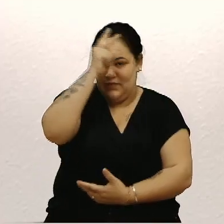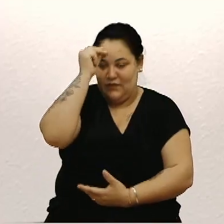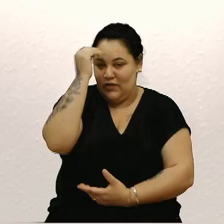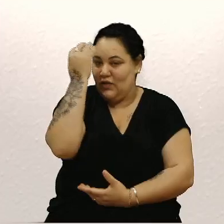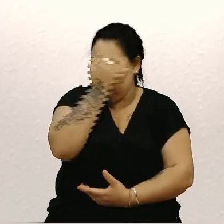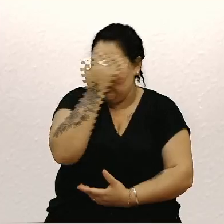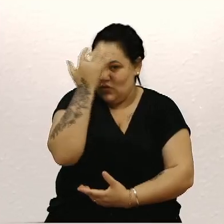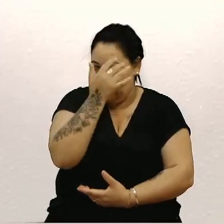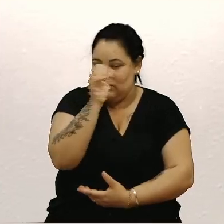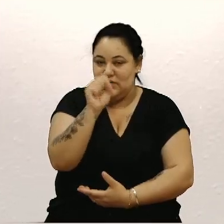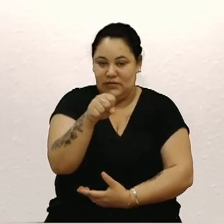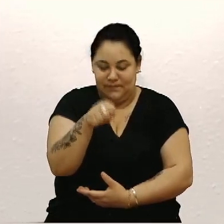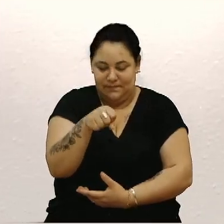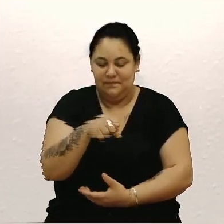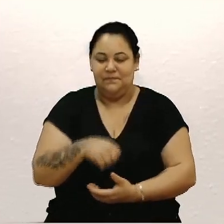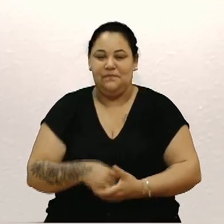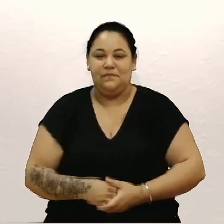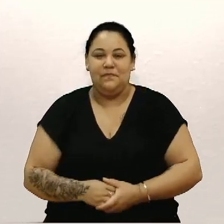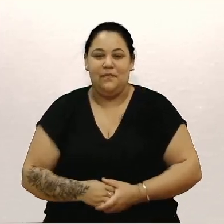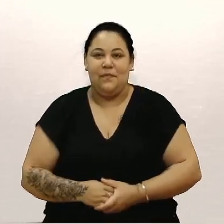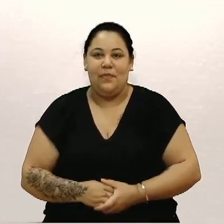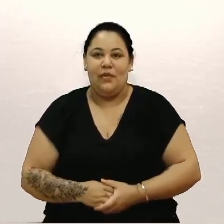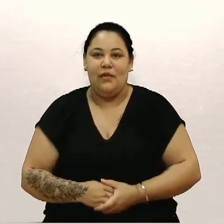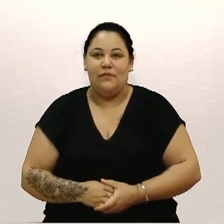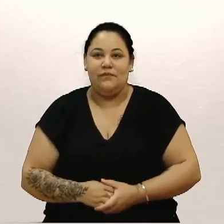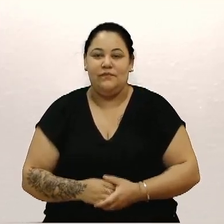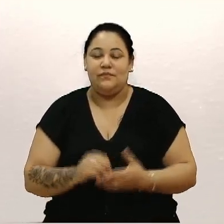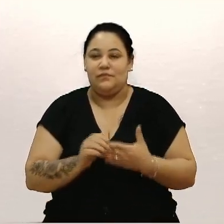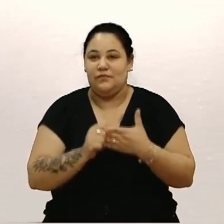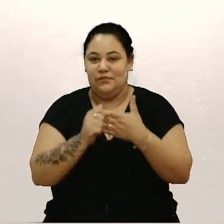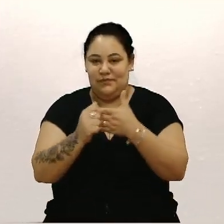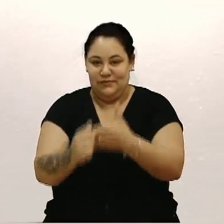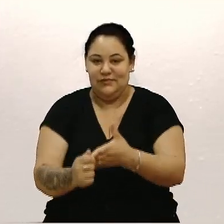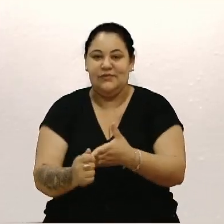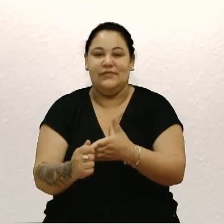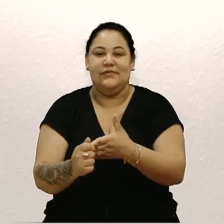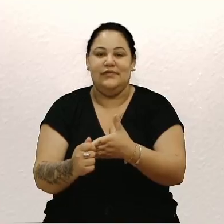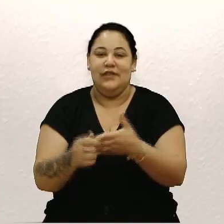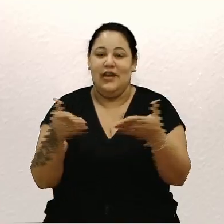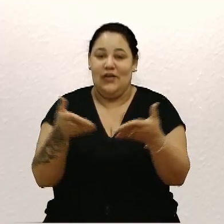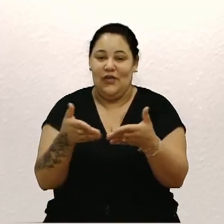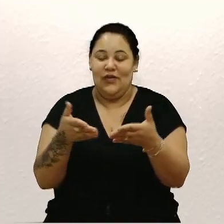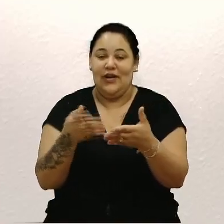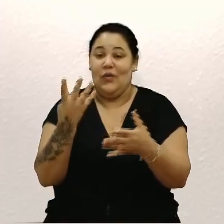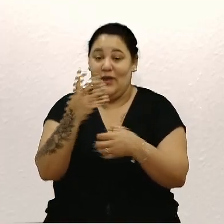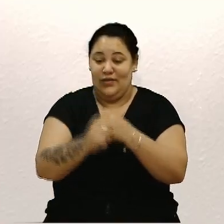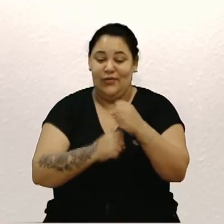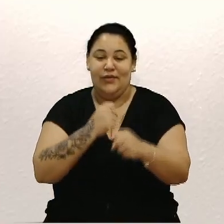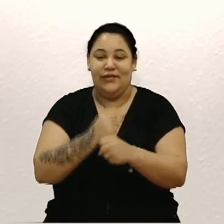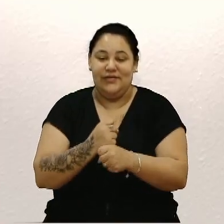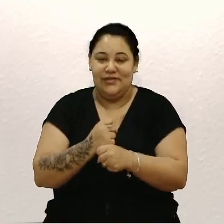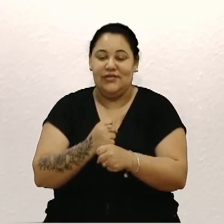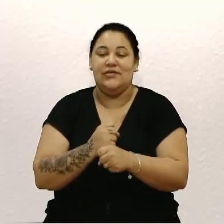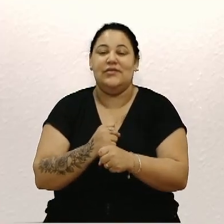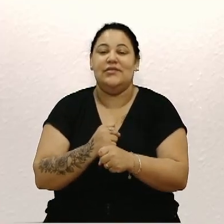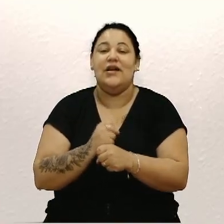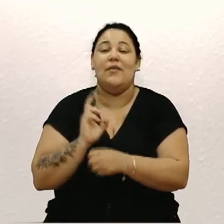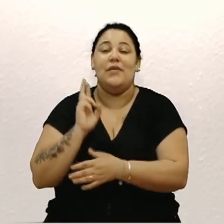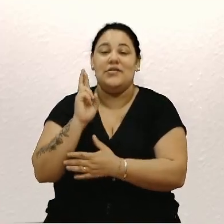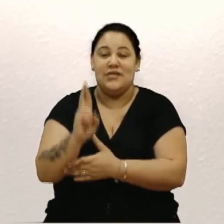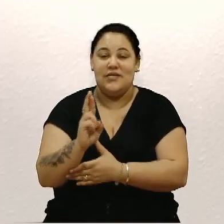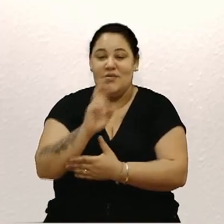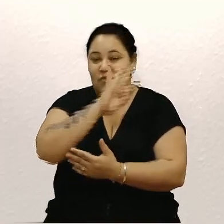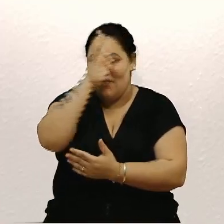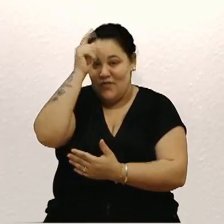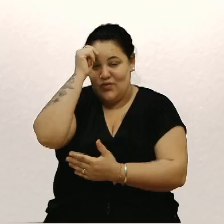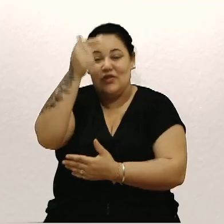Adiló para a recondução deste segundo mandato à frente da Prefeitura de Caxias do Sul, a qual